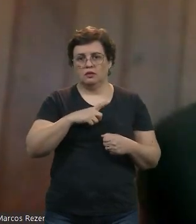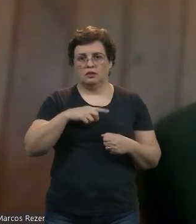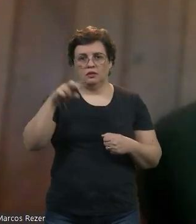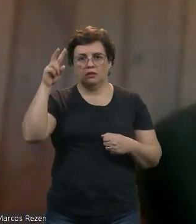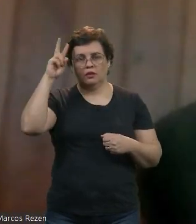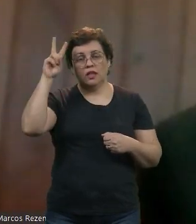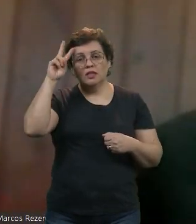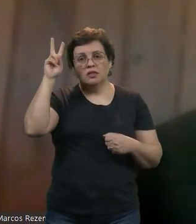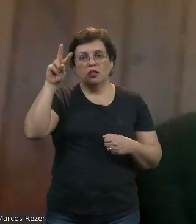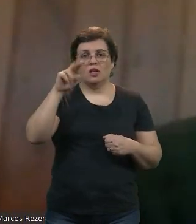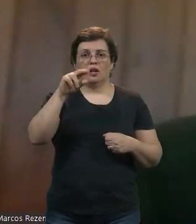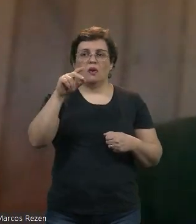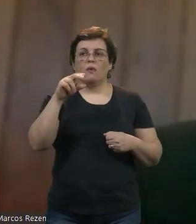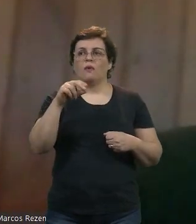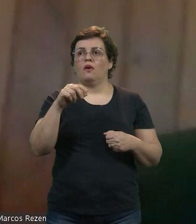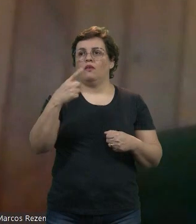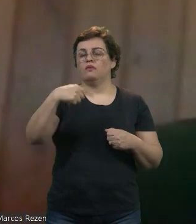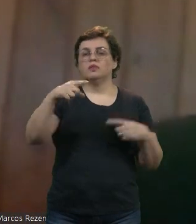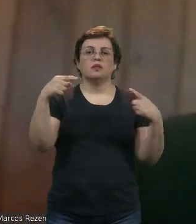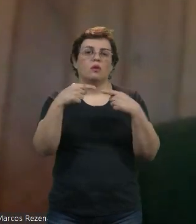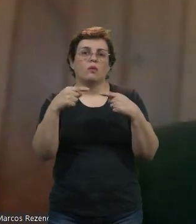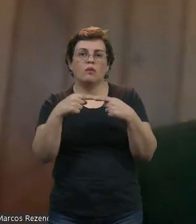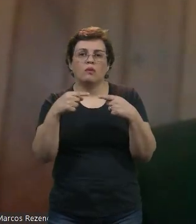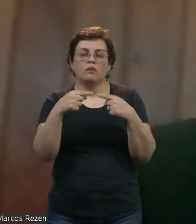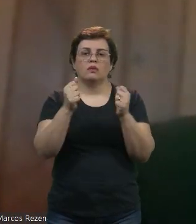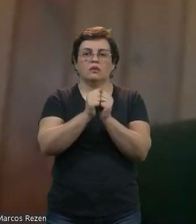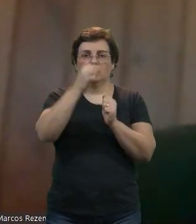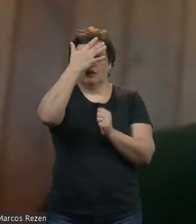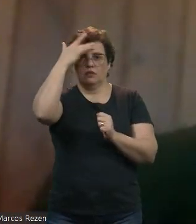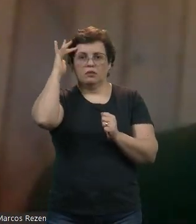pessoa que é portadora de Covid,